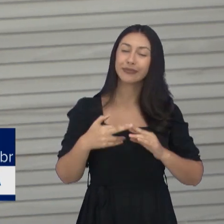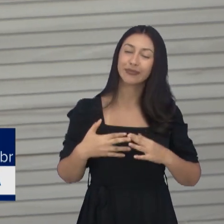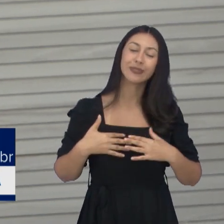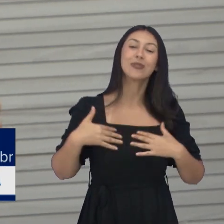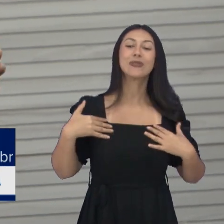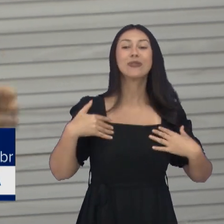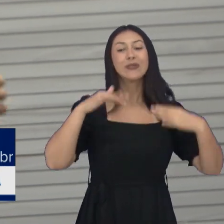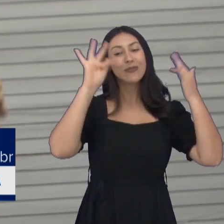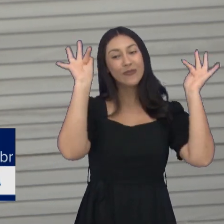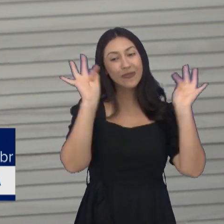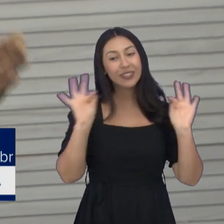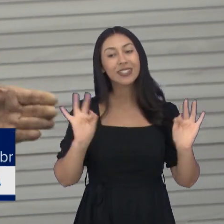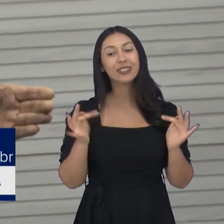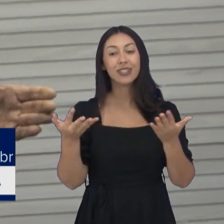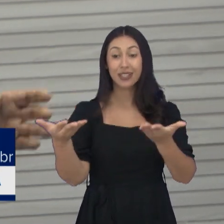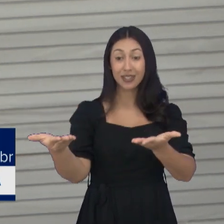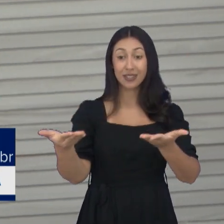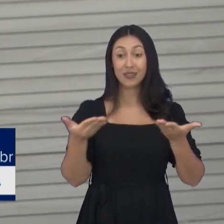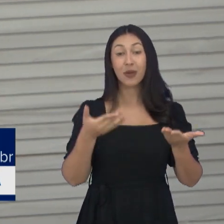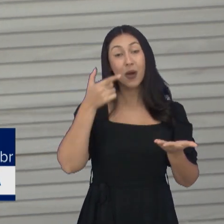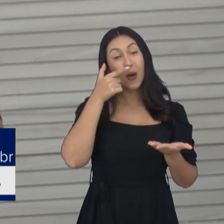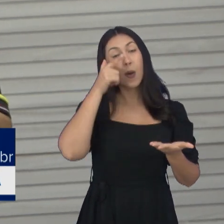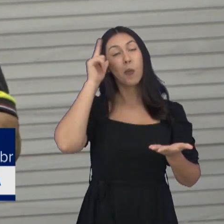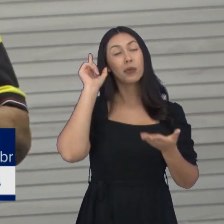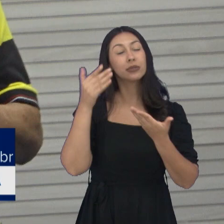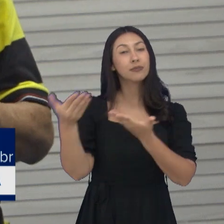né, recebemos você ontem, né,